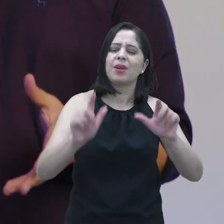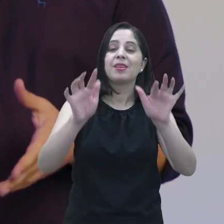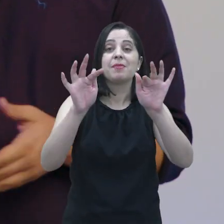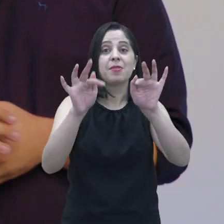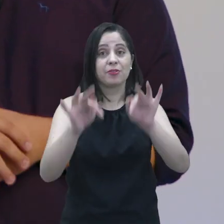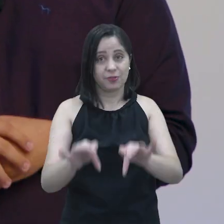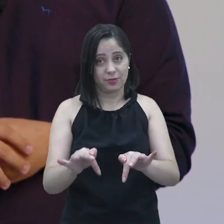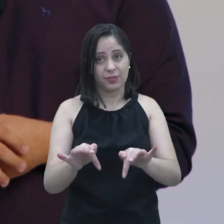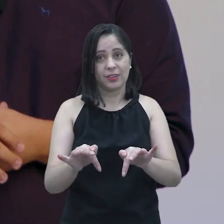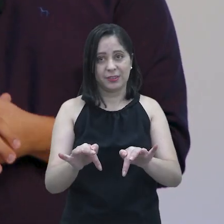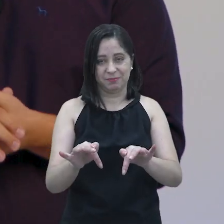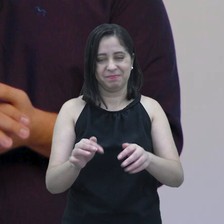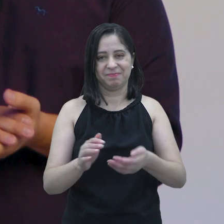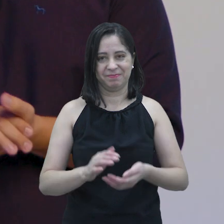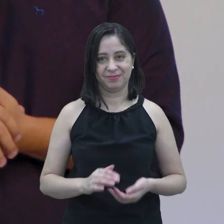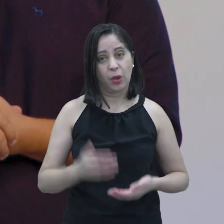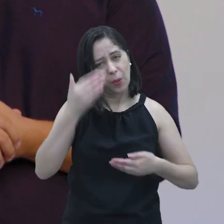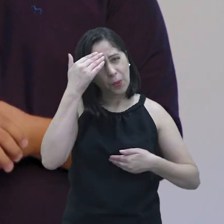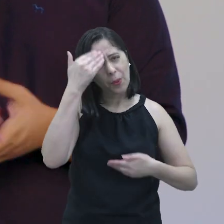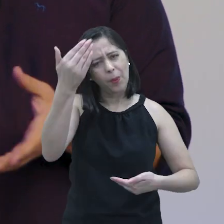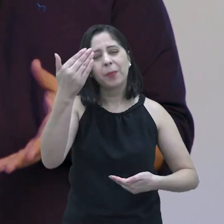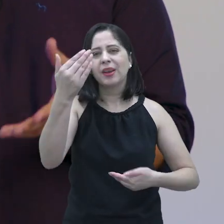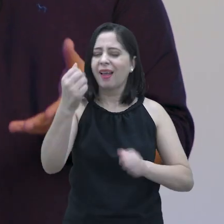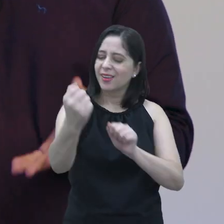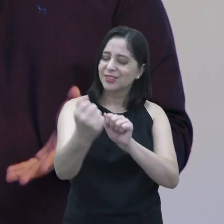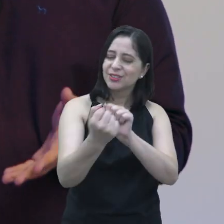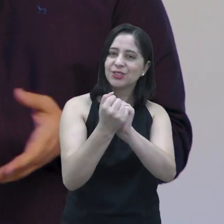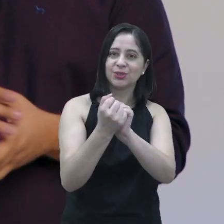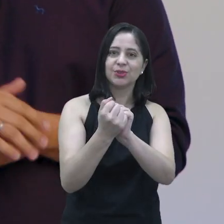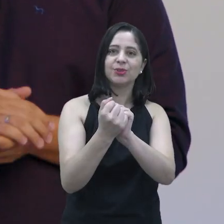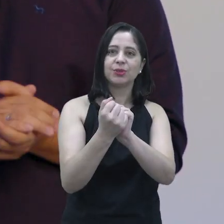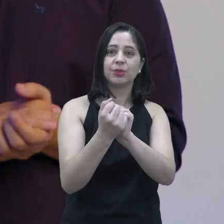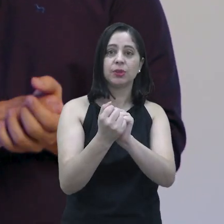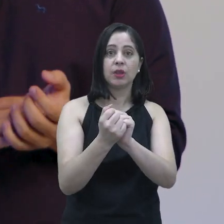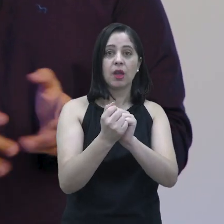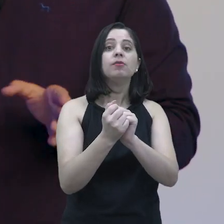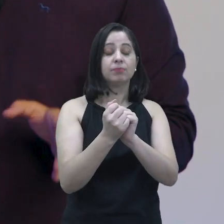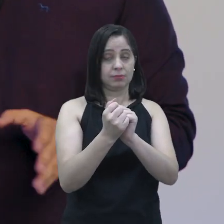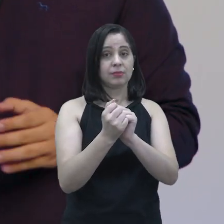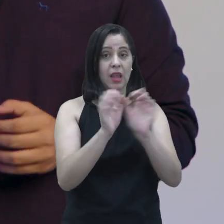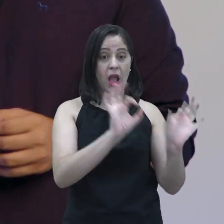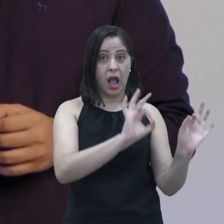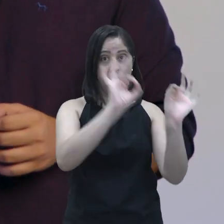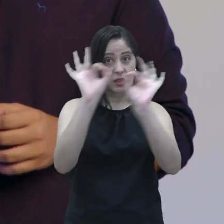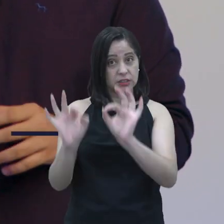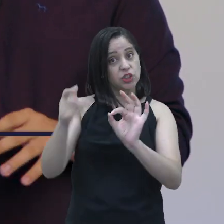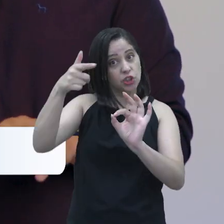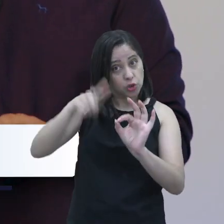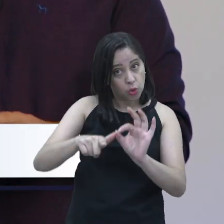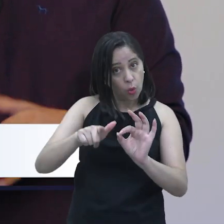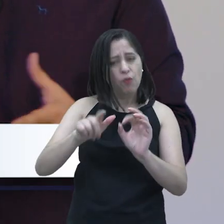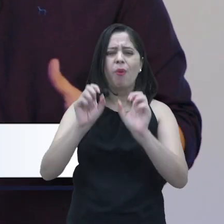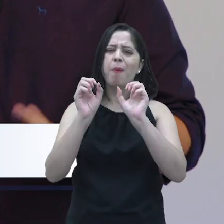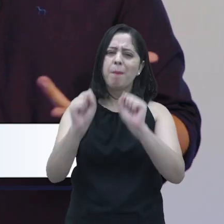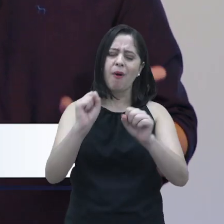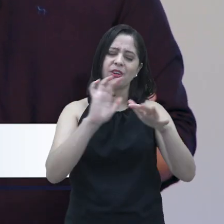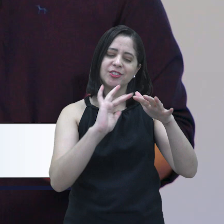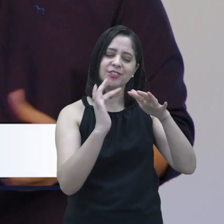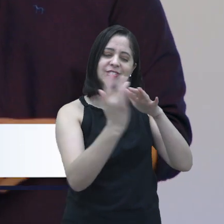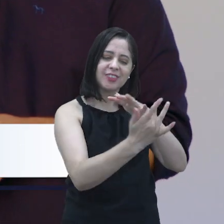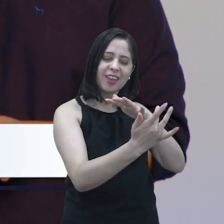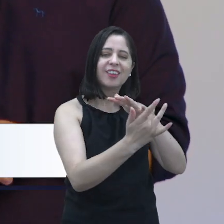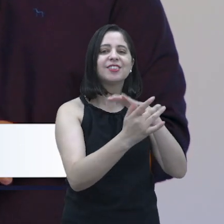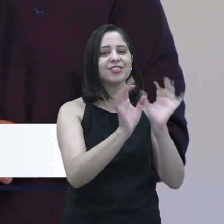Chegou ao fim o Cidadania em Pauta de hoje. Obrigado pela sua companhia. Você pode rever essa edição e também assistir